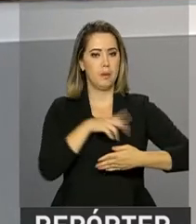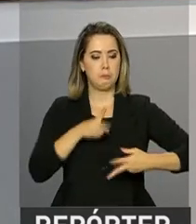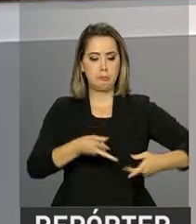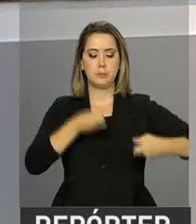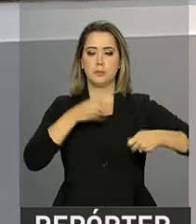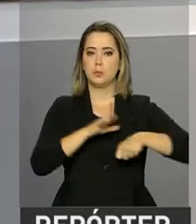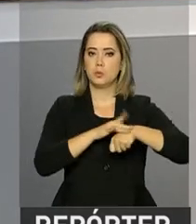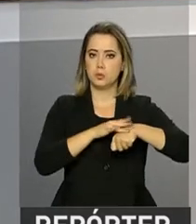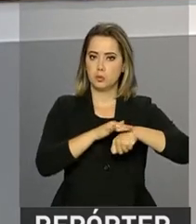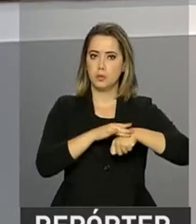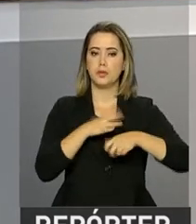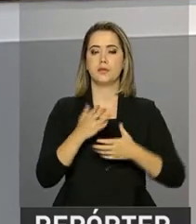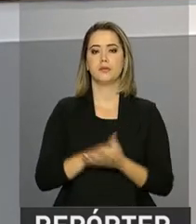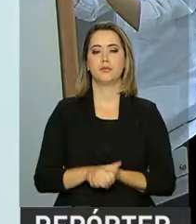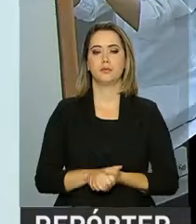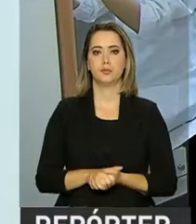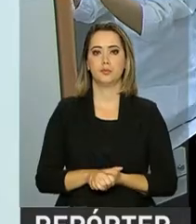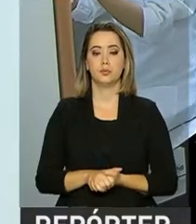importantes